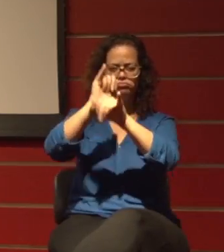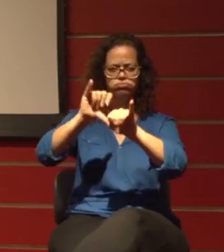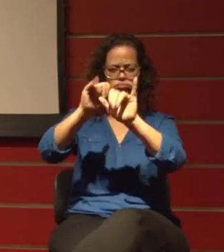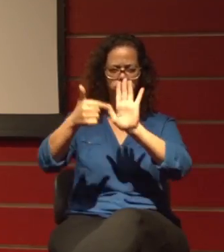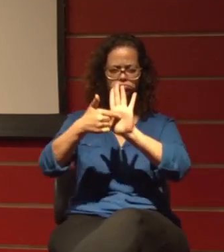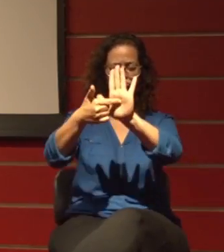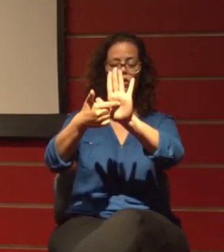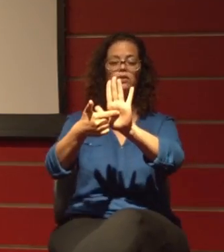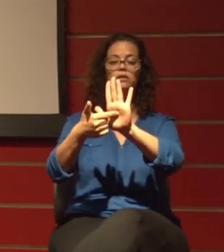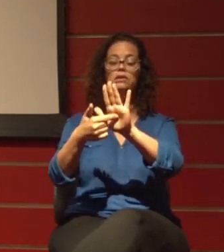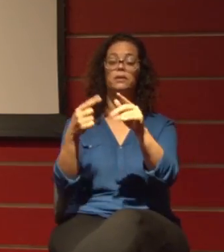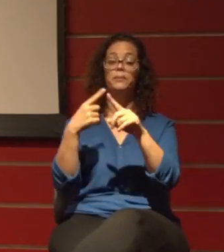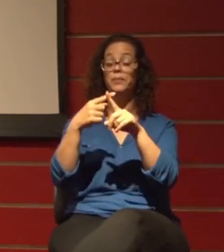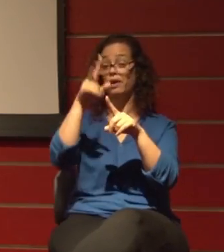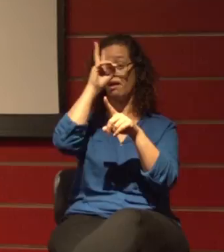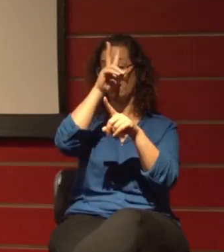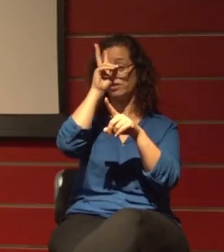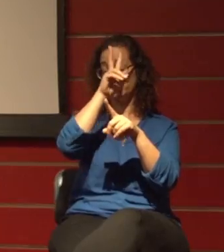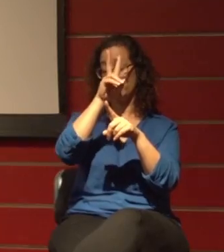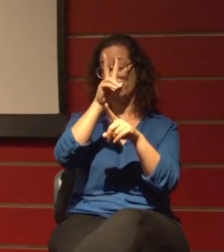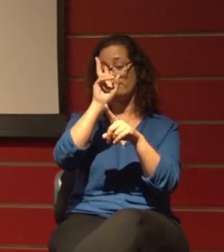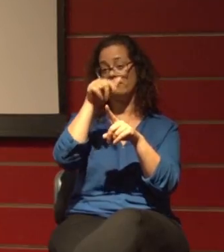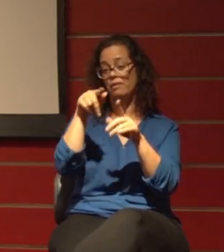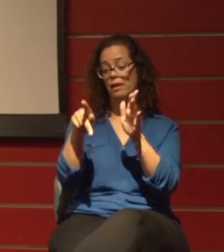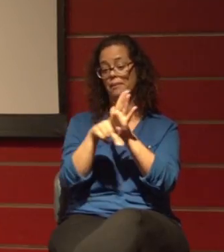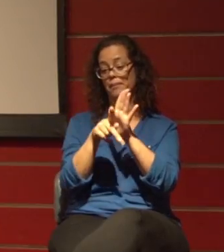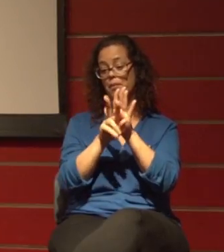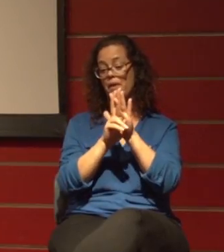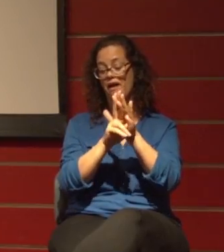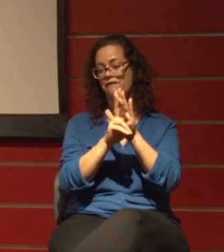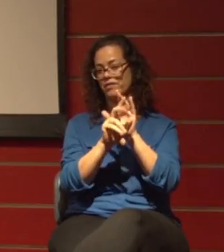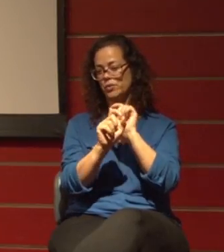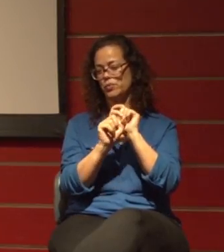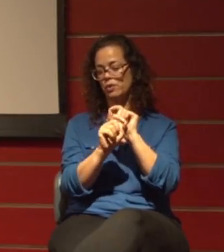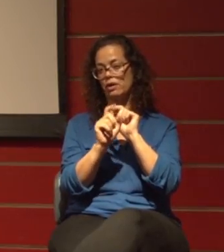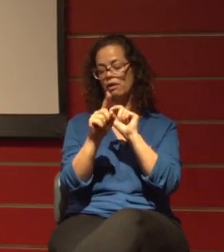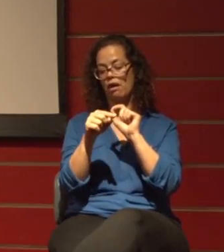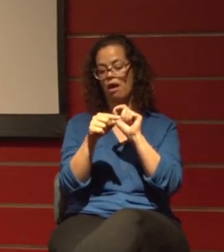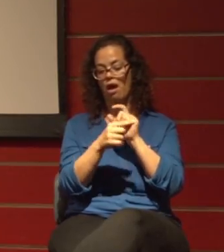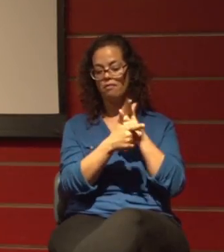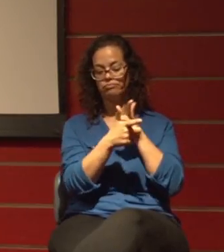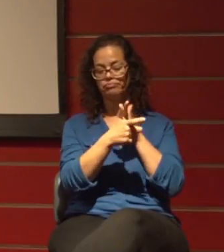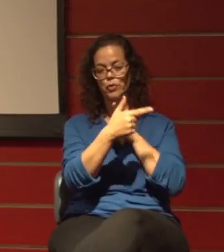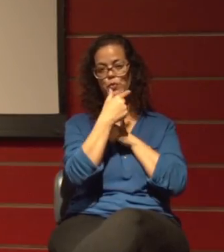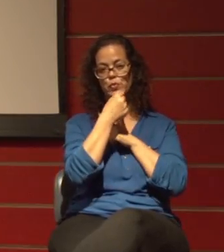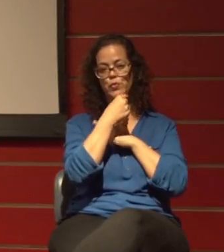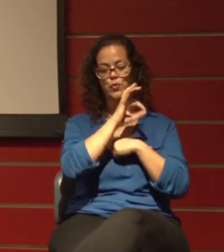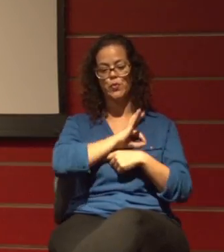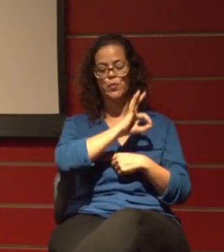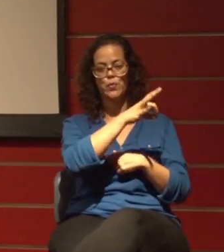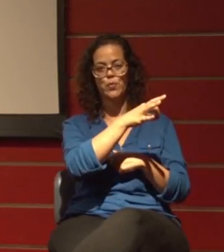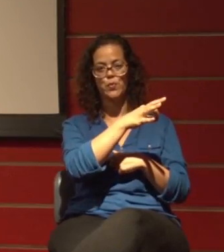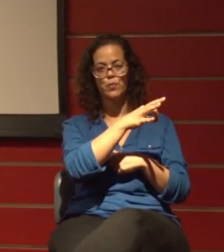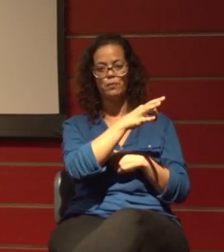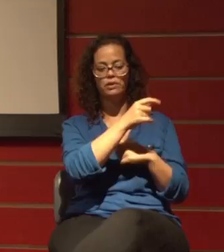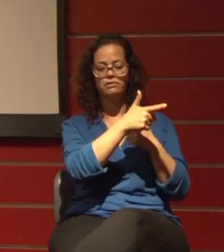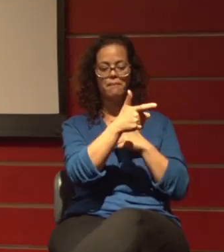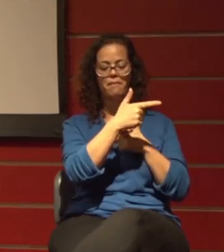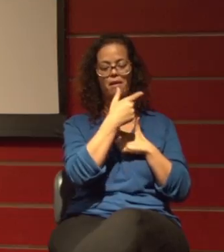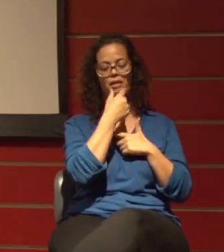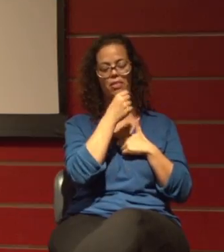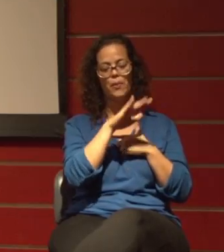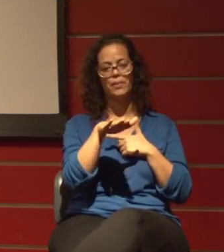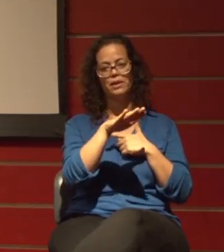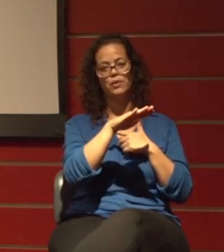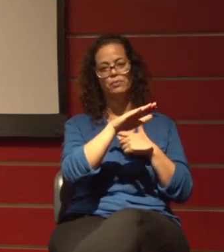ela conta a história baseada nessa história tem um um um diálogo Fortíssimo que eu acho bem interessante aqui